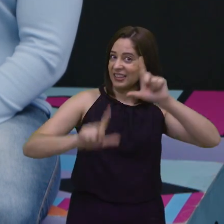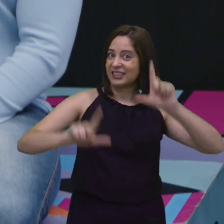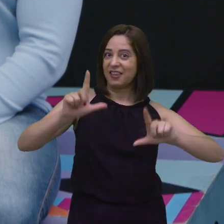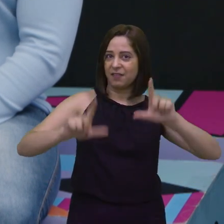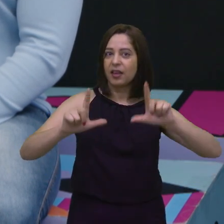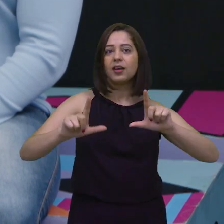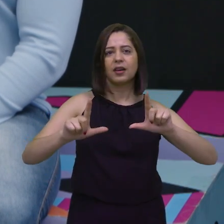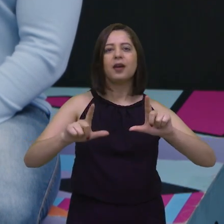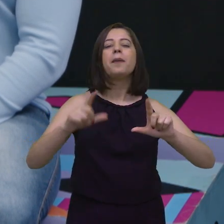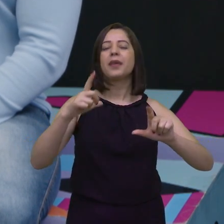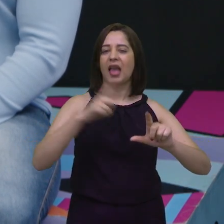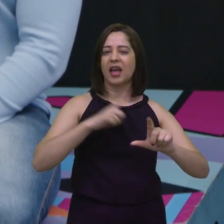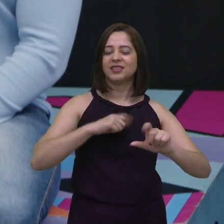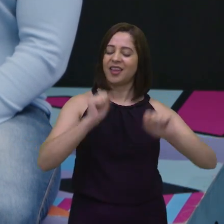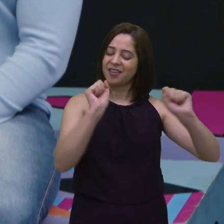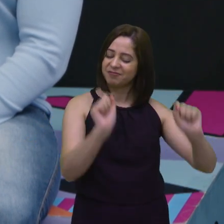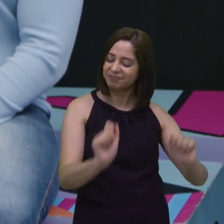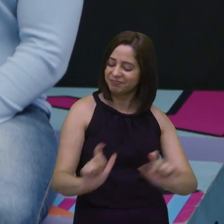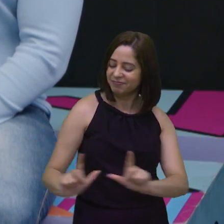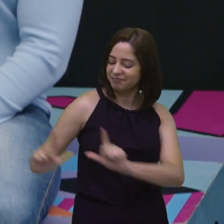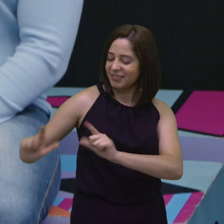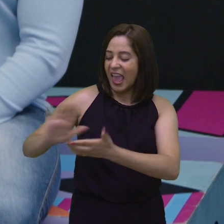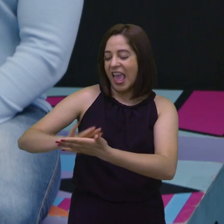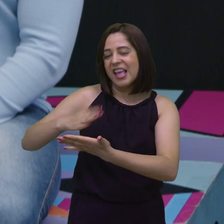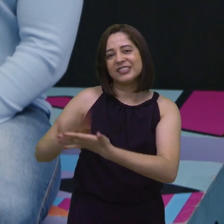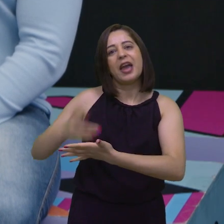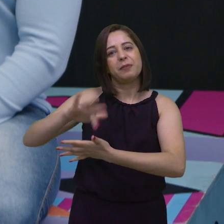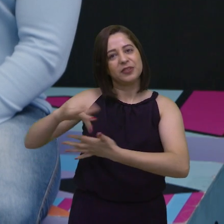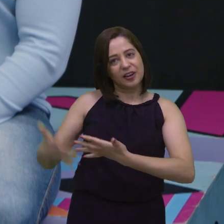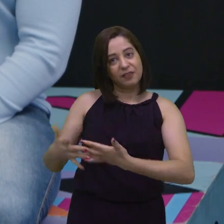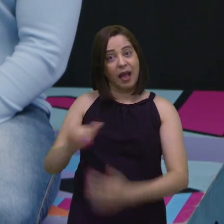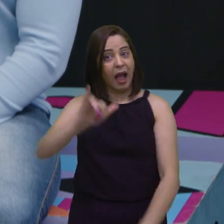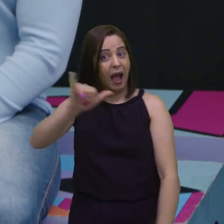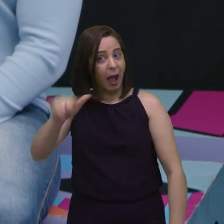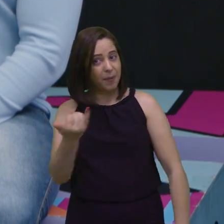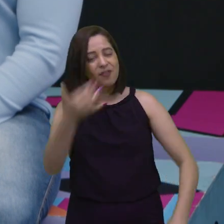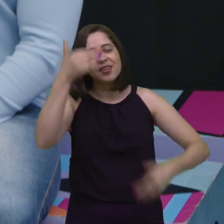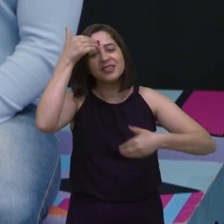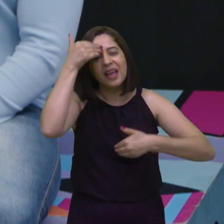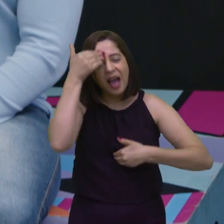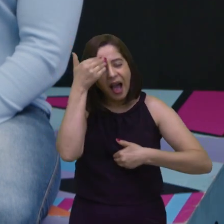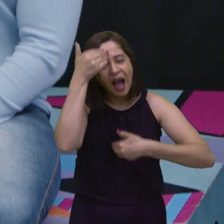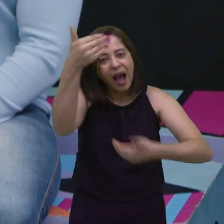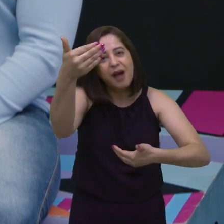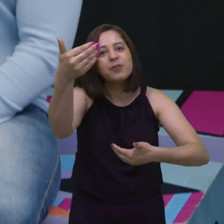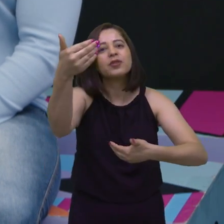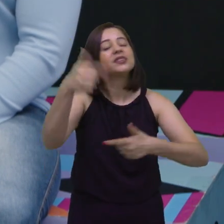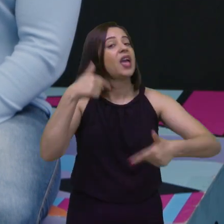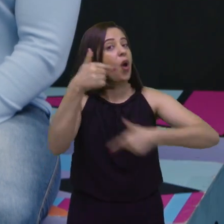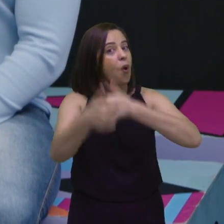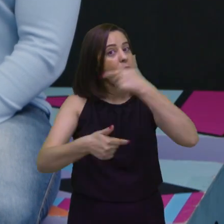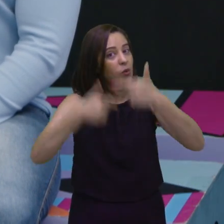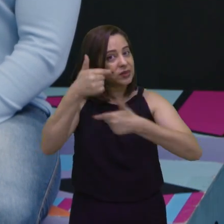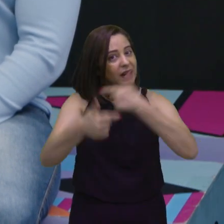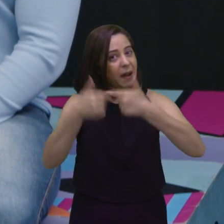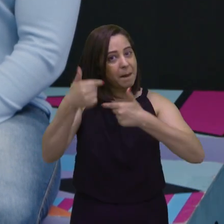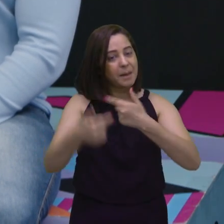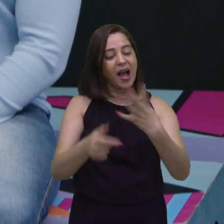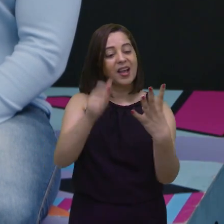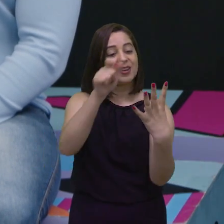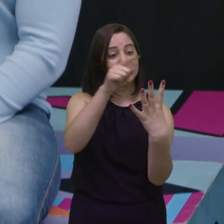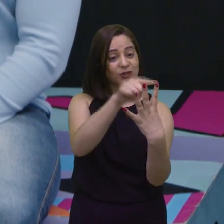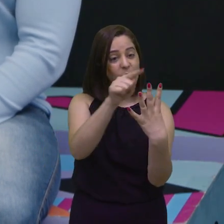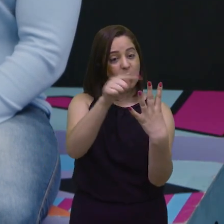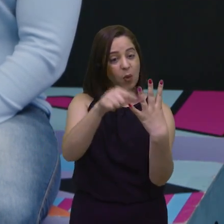de estar presente em toda a programação da nossa emissora. Eu quero aproveitar para agradecer pelos trabalhos dos